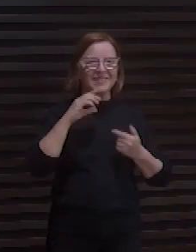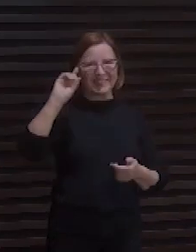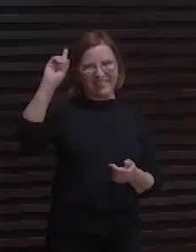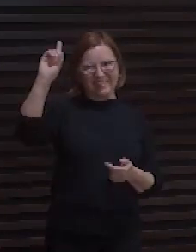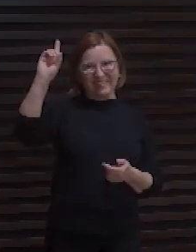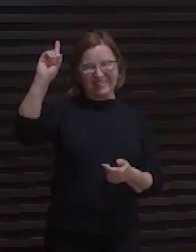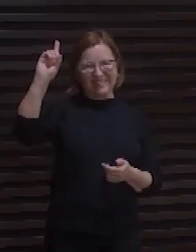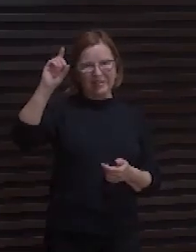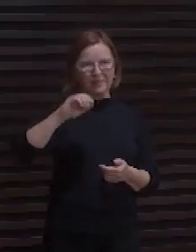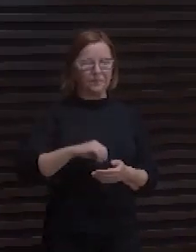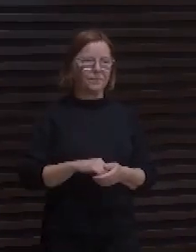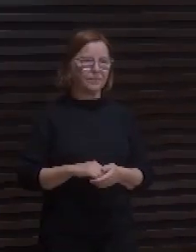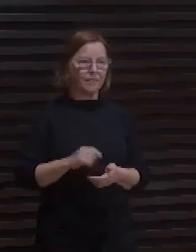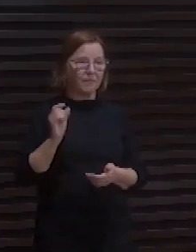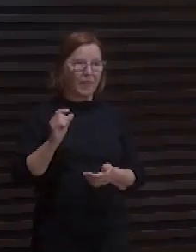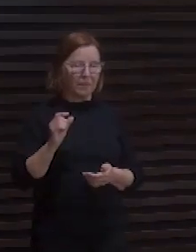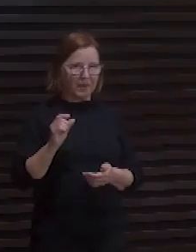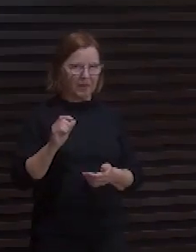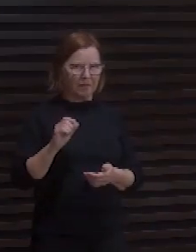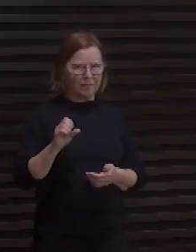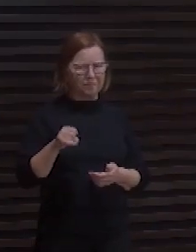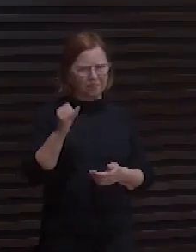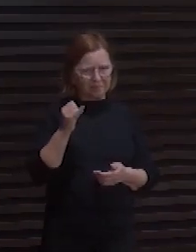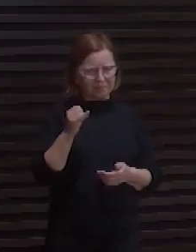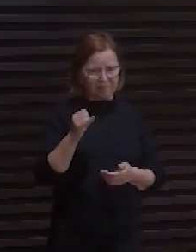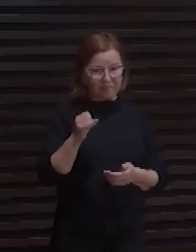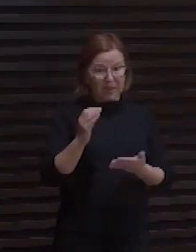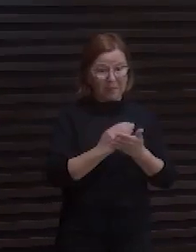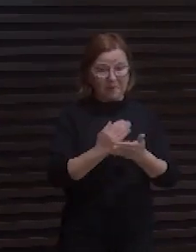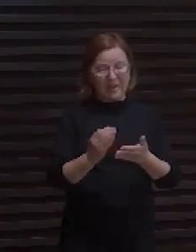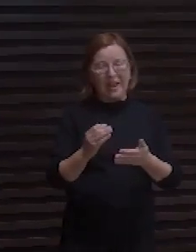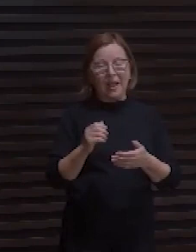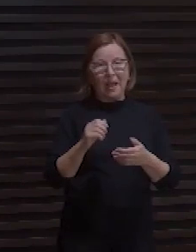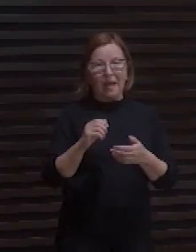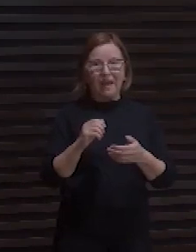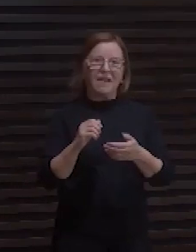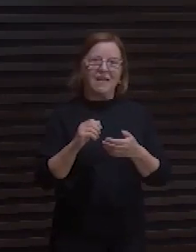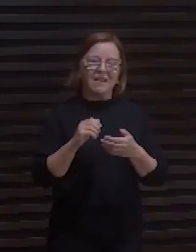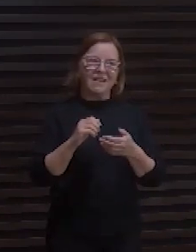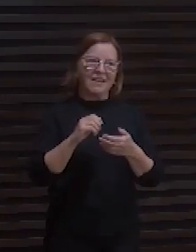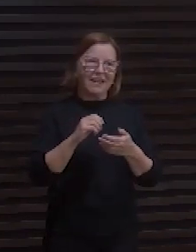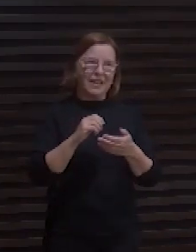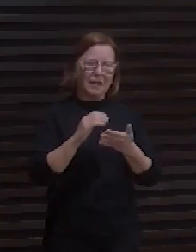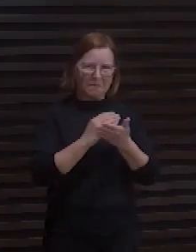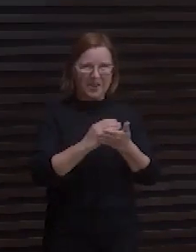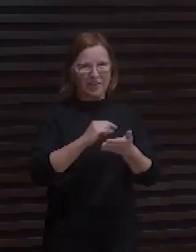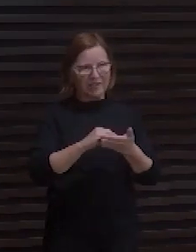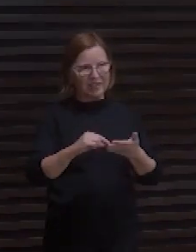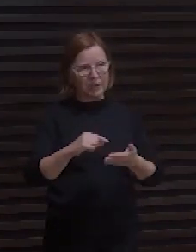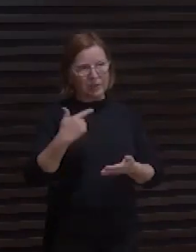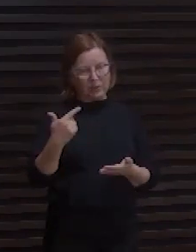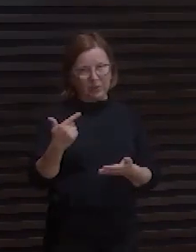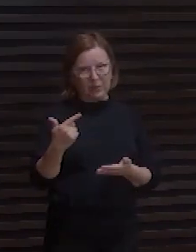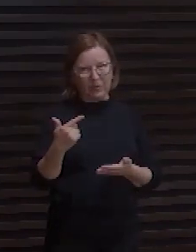de Deus. A palavra-chave da primeira parte do versículo 2 é conformação. Paulo está